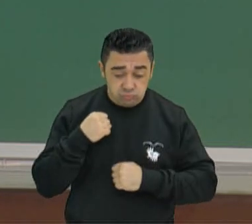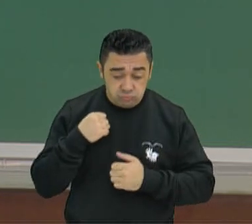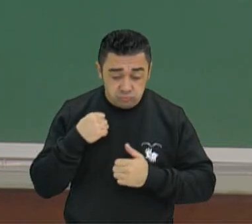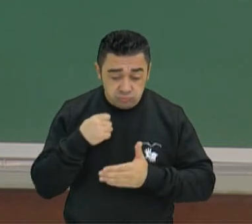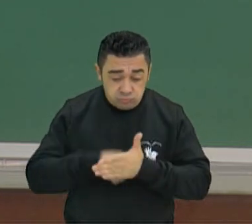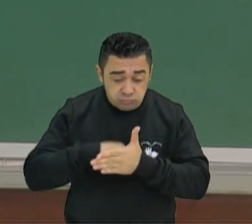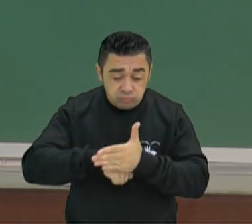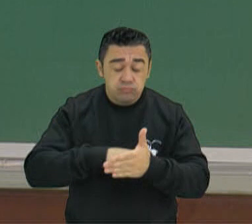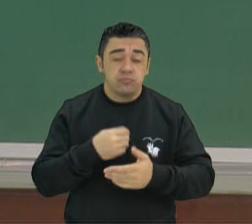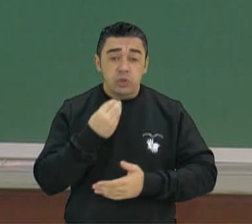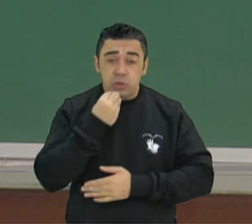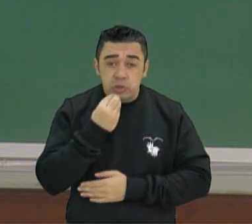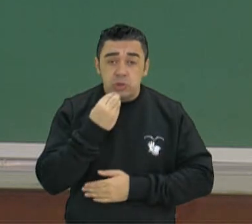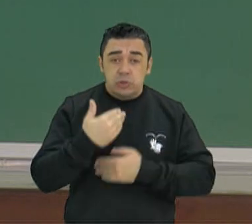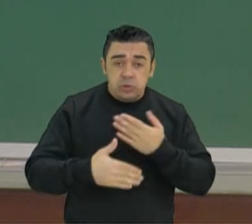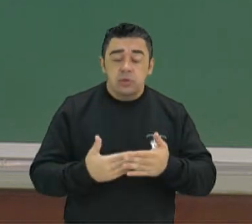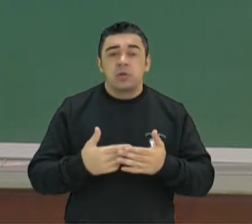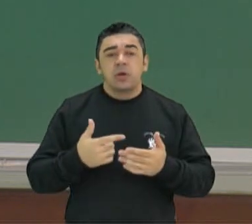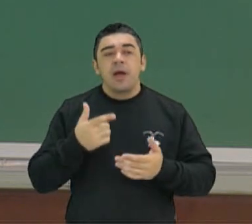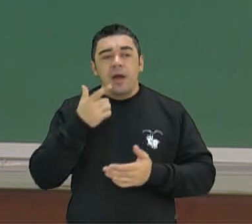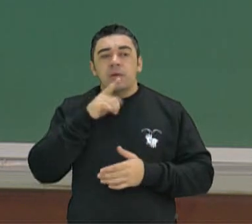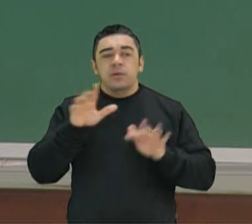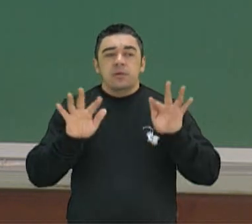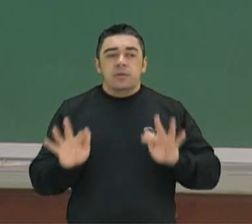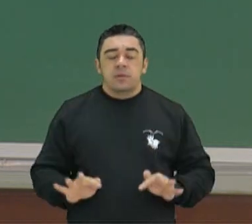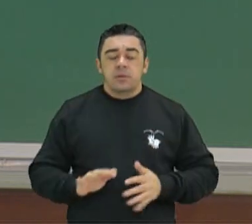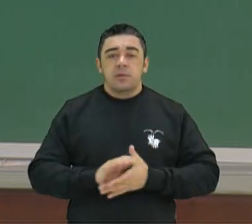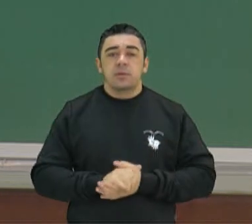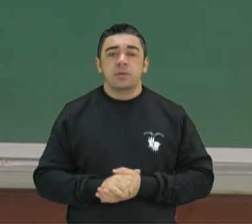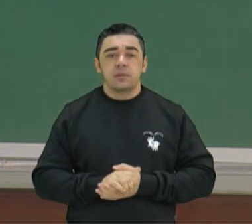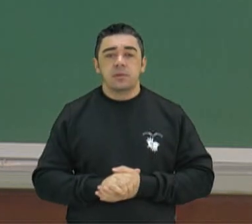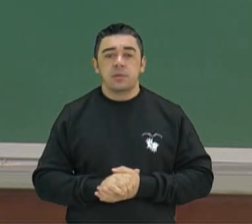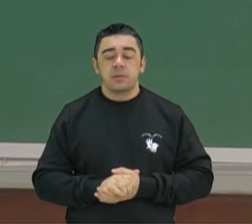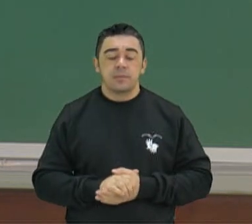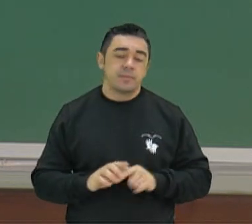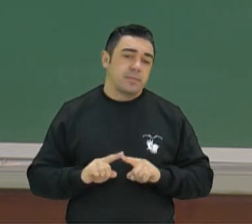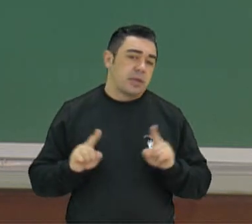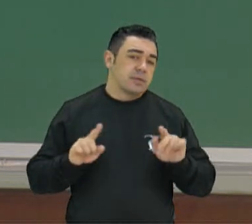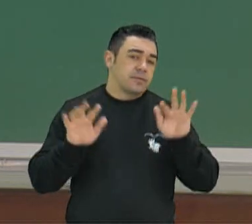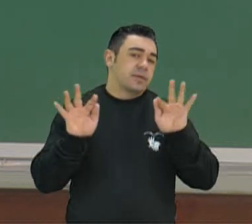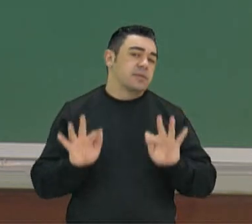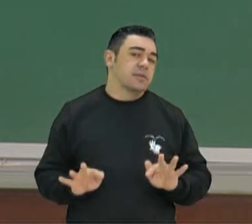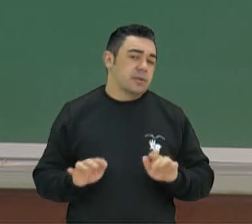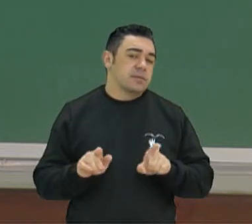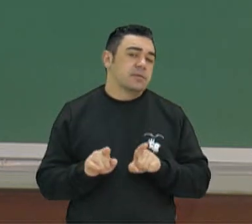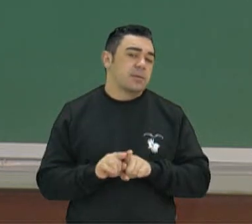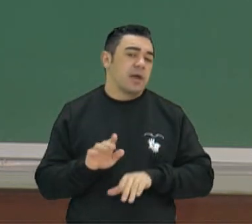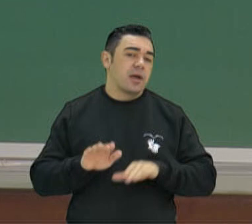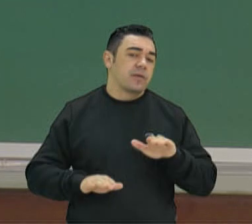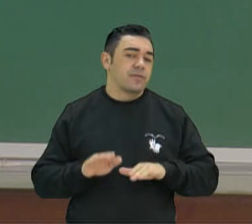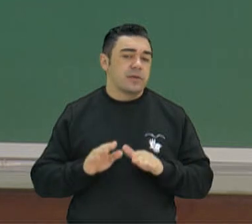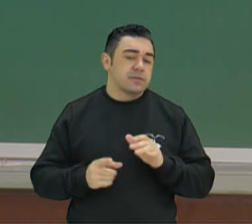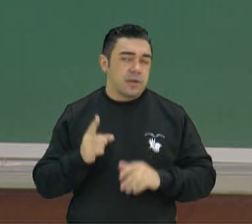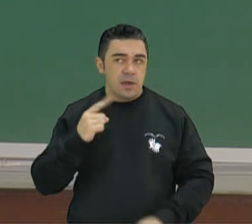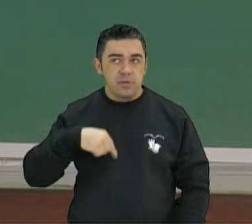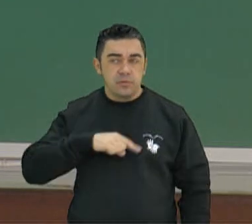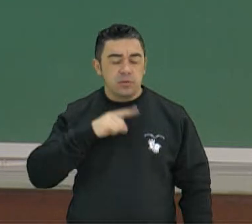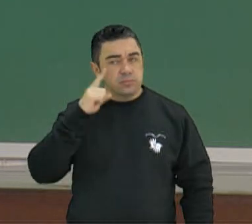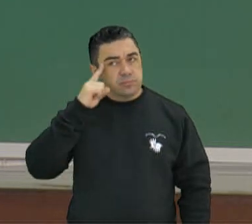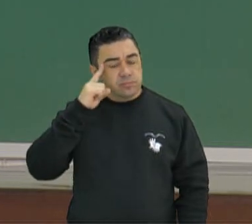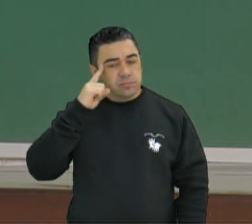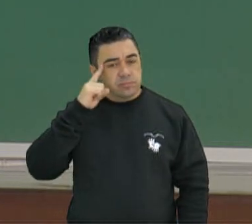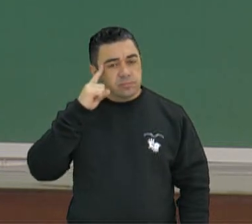te levar à felicidade. E essa felicidade também, muitas vezes, é criada, existe um modelo